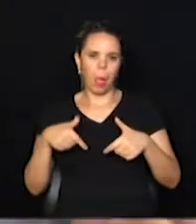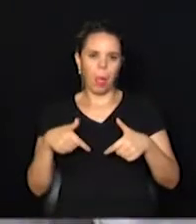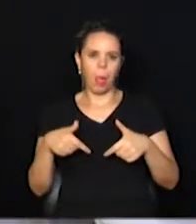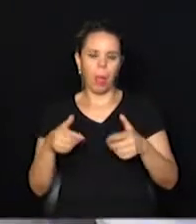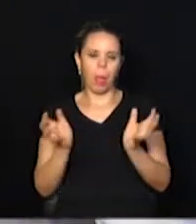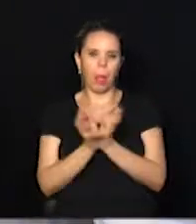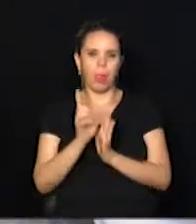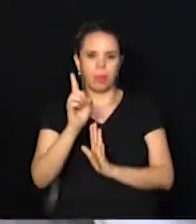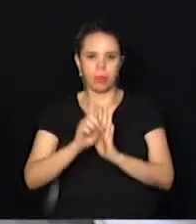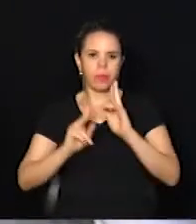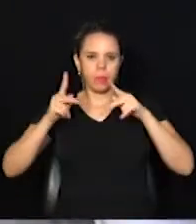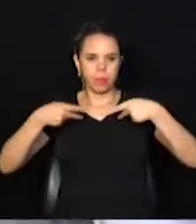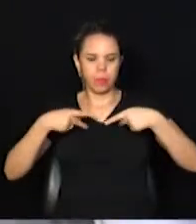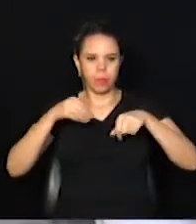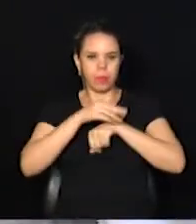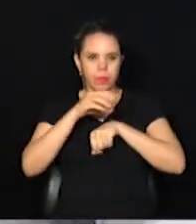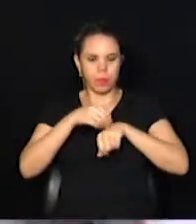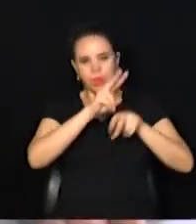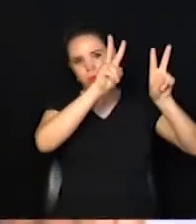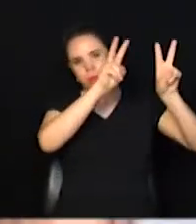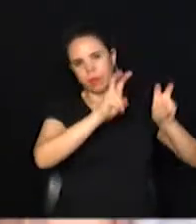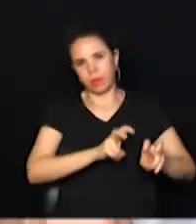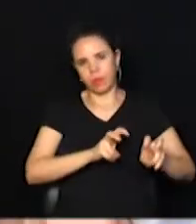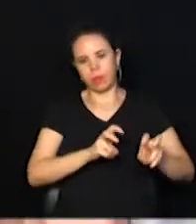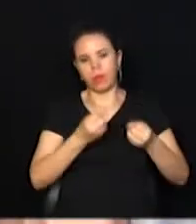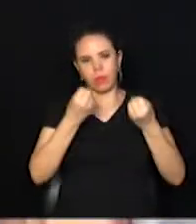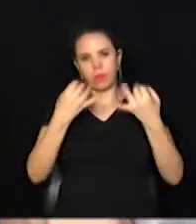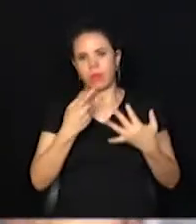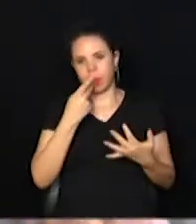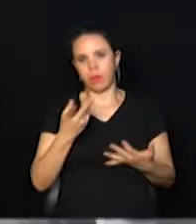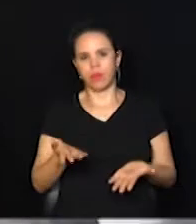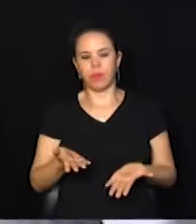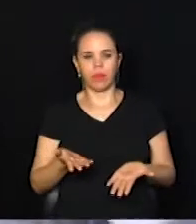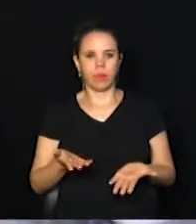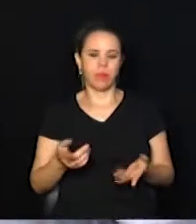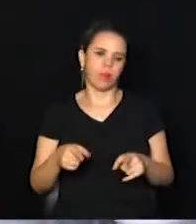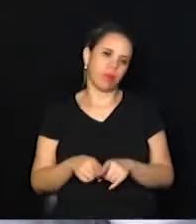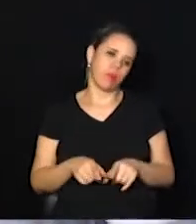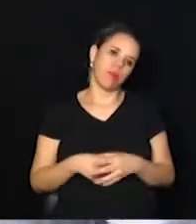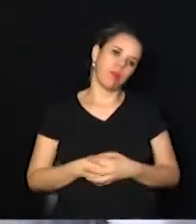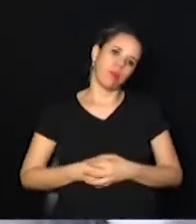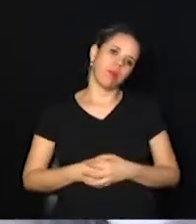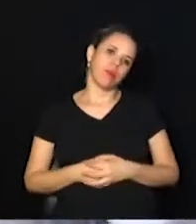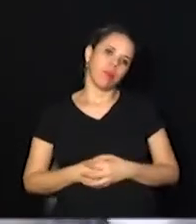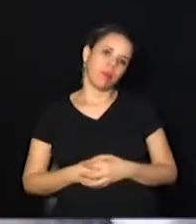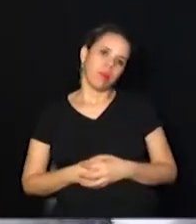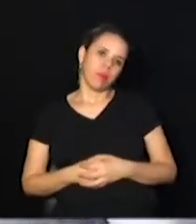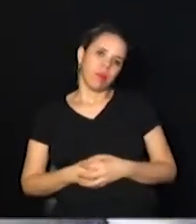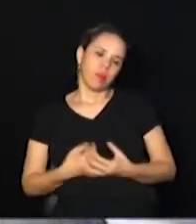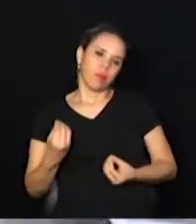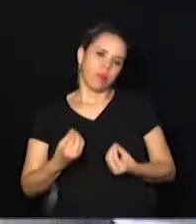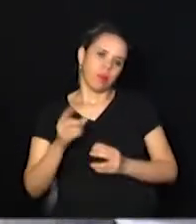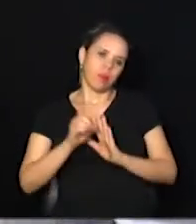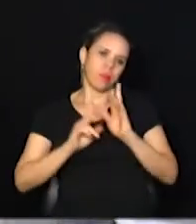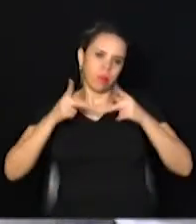Comissão de Direitos Humanos, trazendo várias temáticas, e eu queria que ele comentasse um pouquinho também sobre isso, né? Sobre como que os direitos